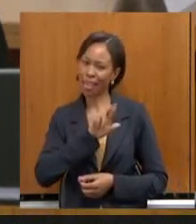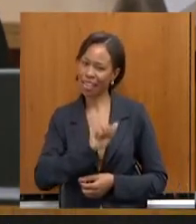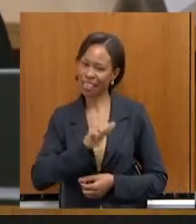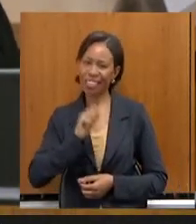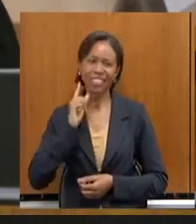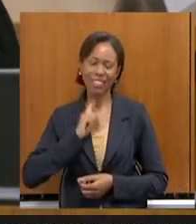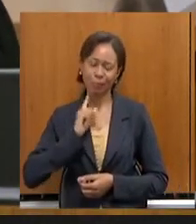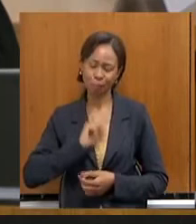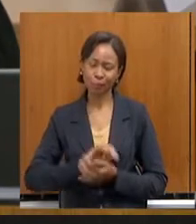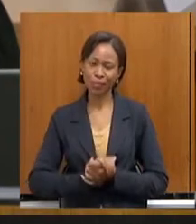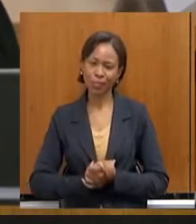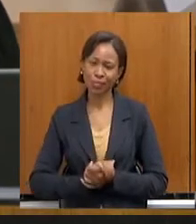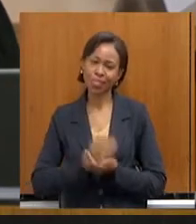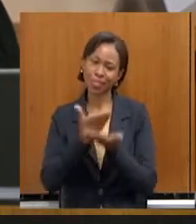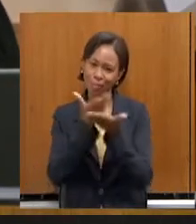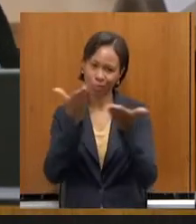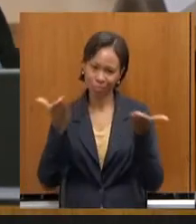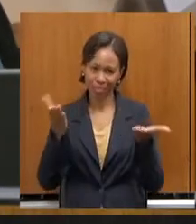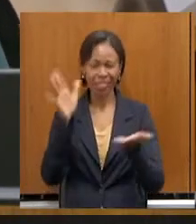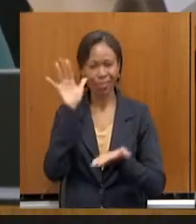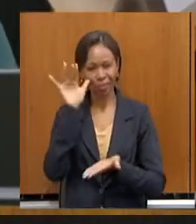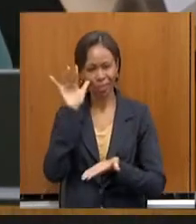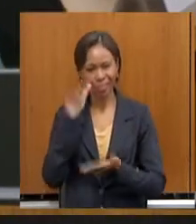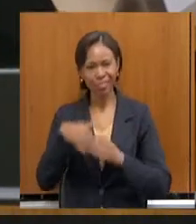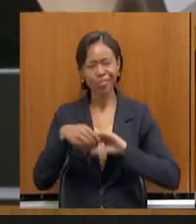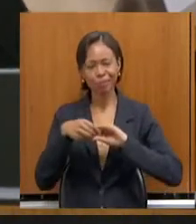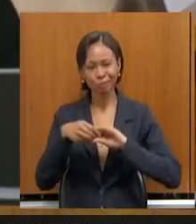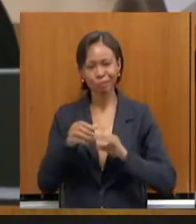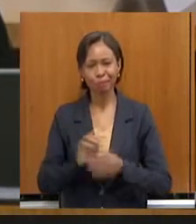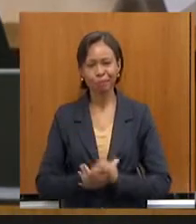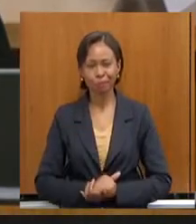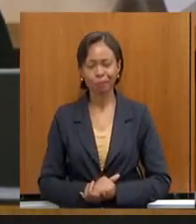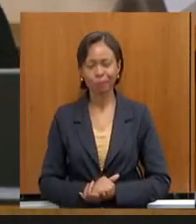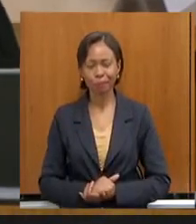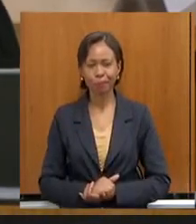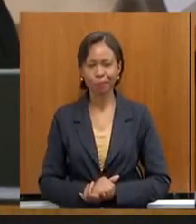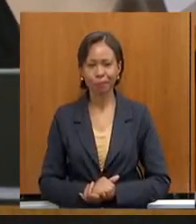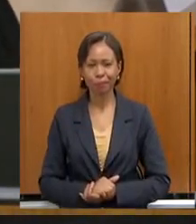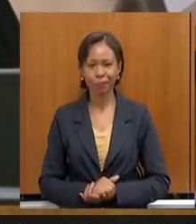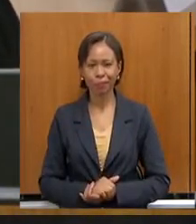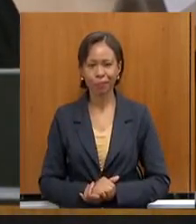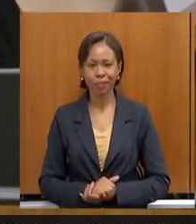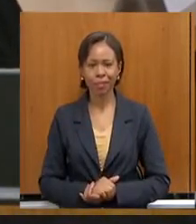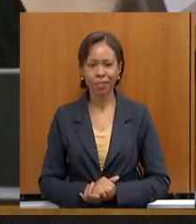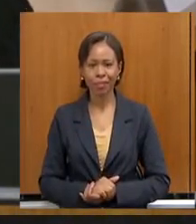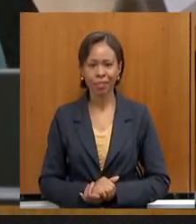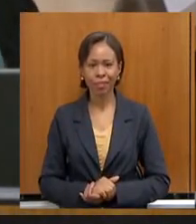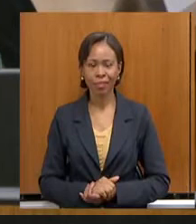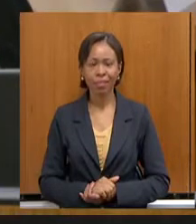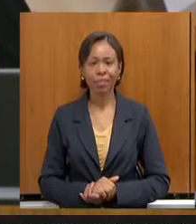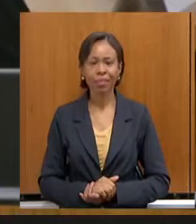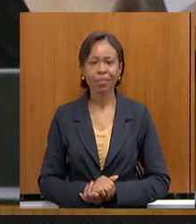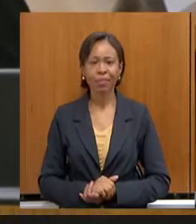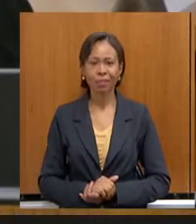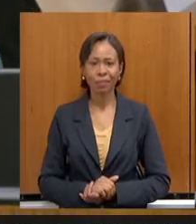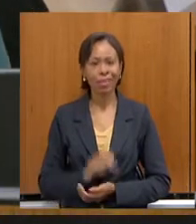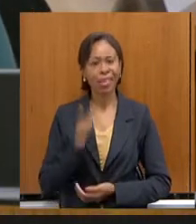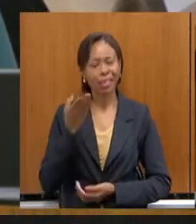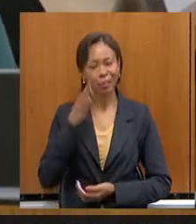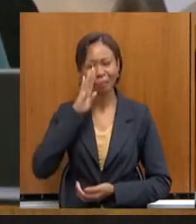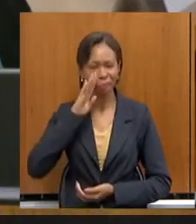todos também que nos assistem Oi Beatriz desculpa Deputado Beatriz